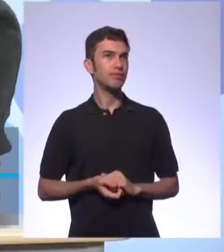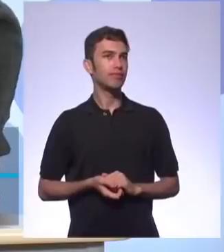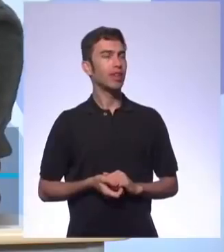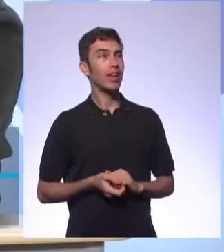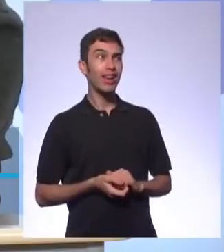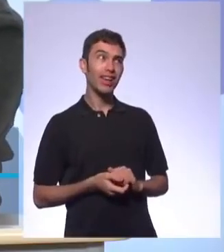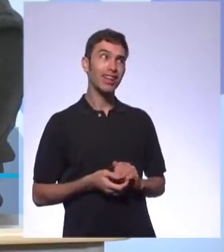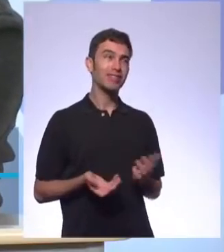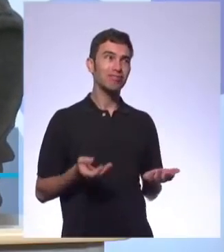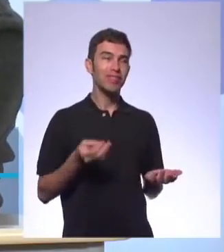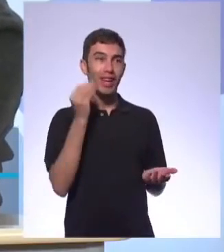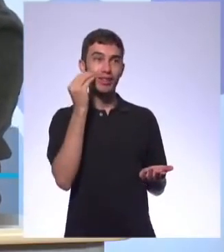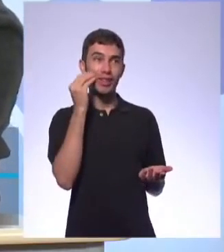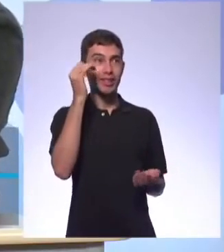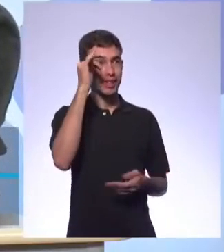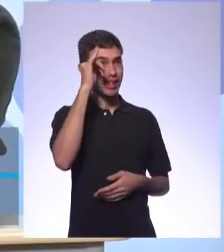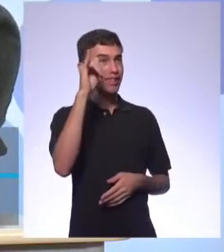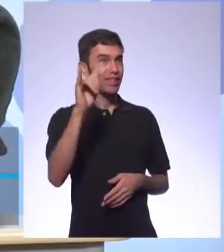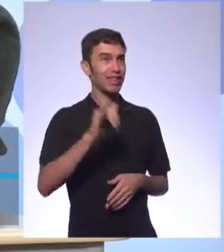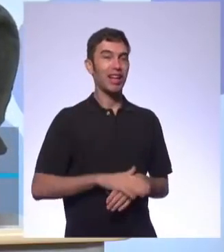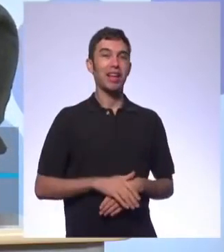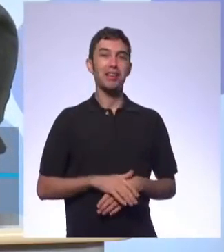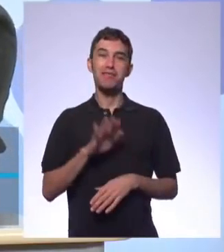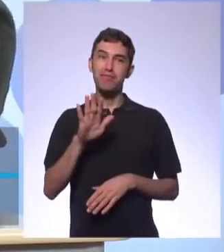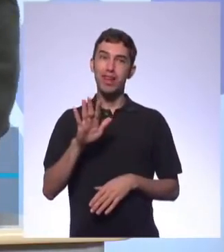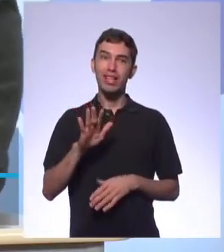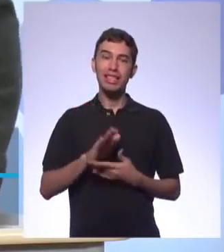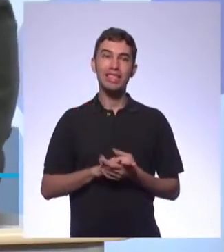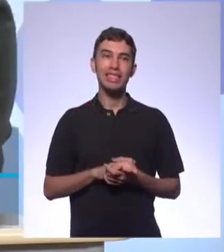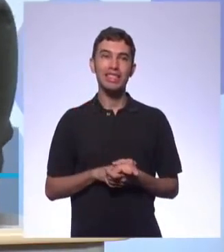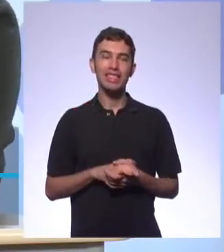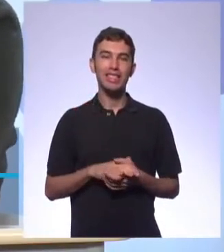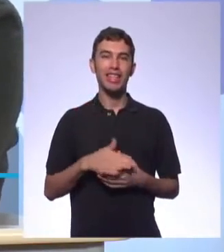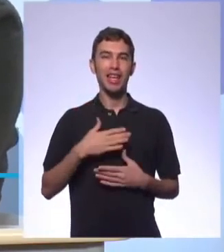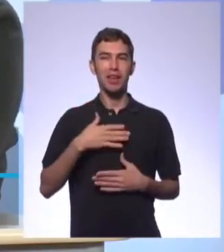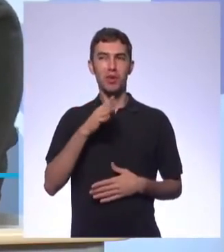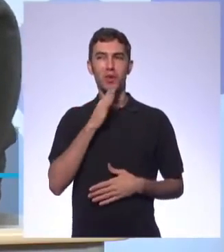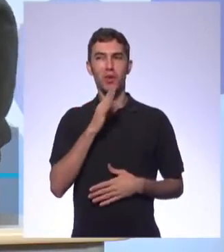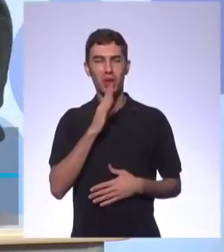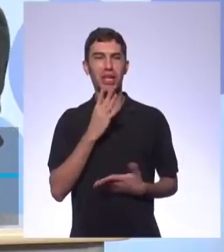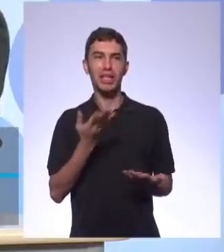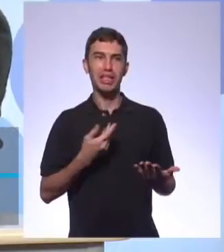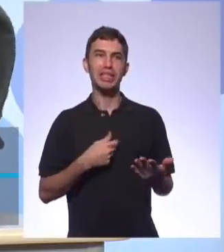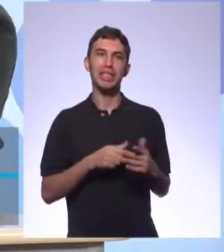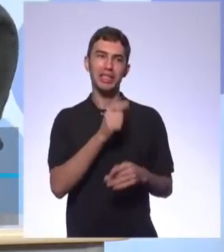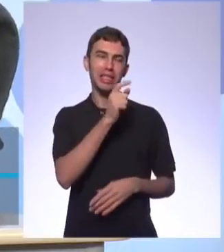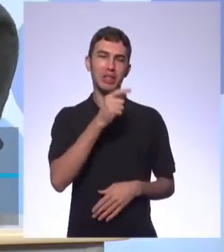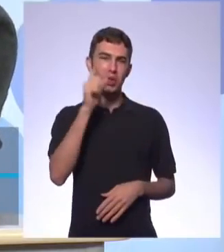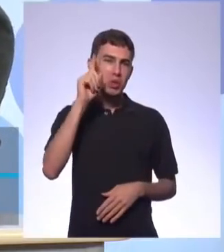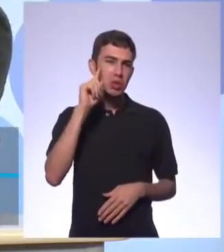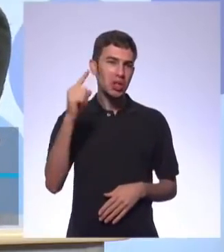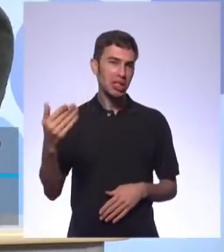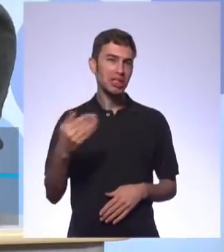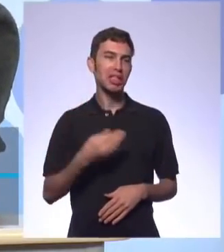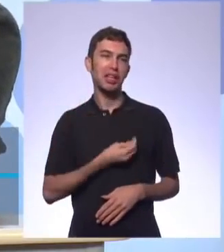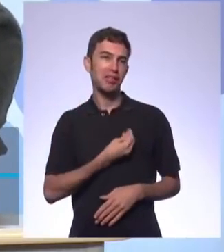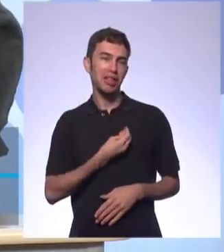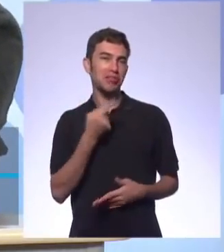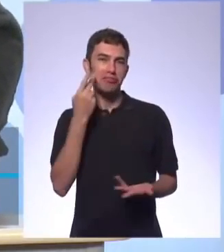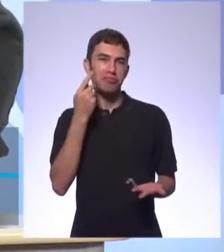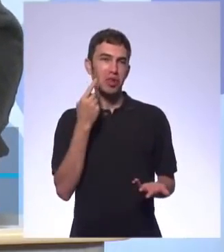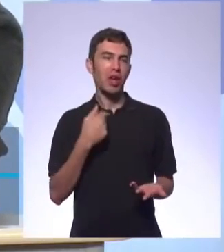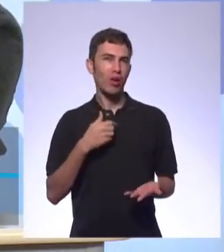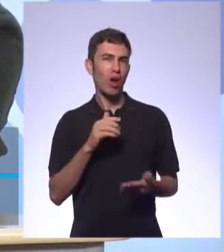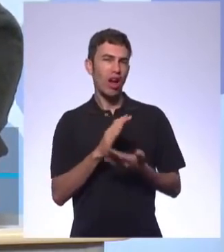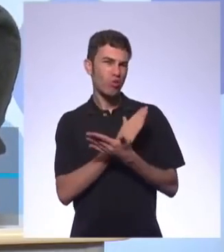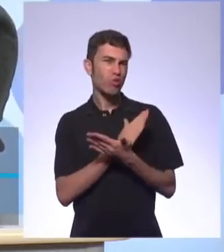Durante as aulas eu tento evitar, mas quem me conhece no dia a dia sabe que eu utilizo algumas,